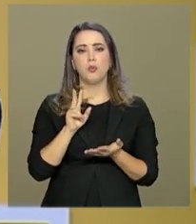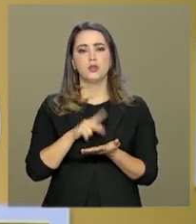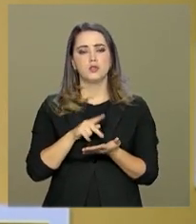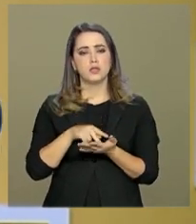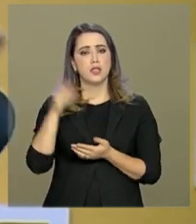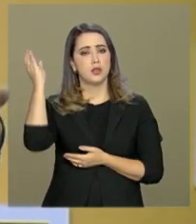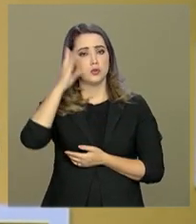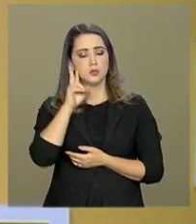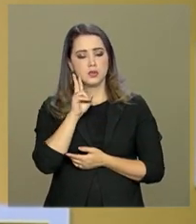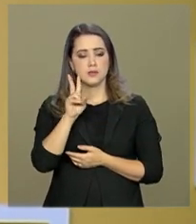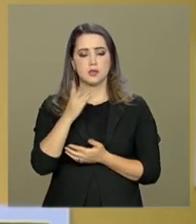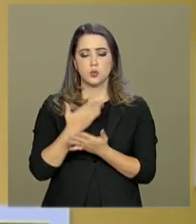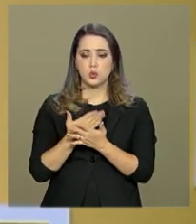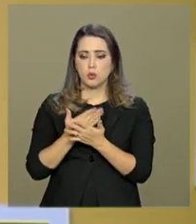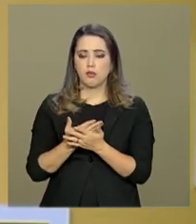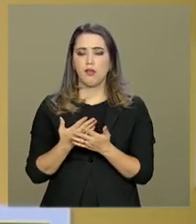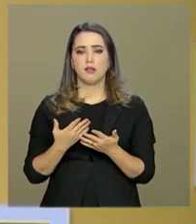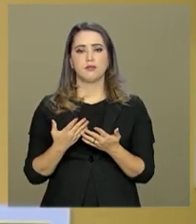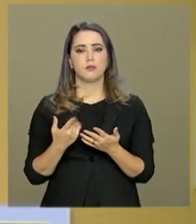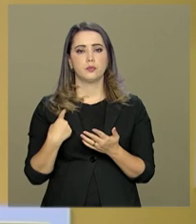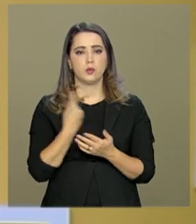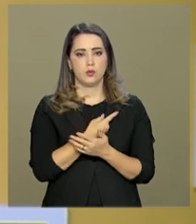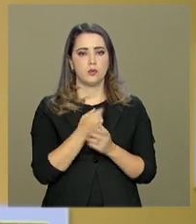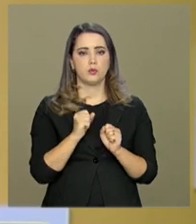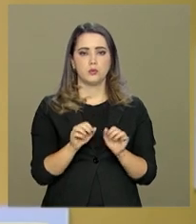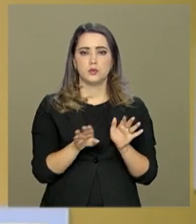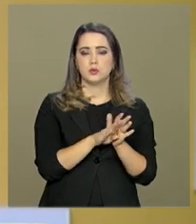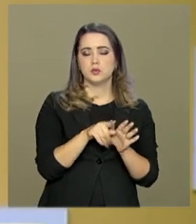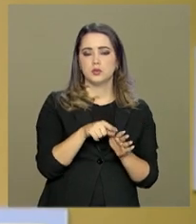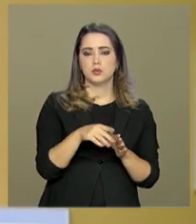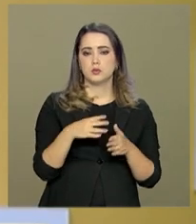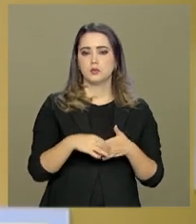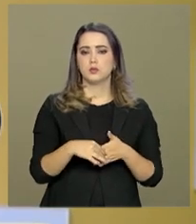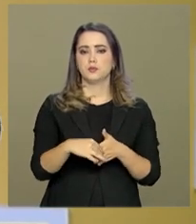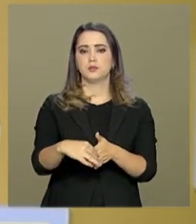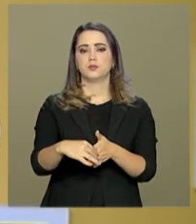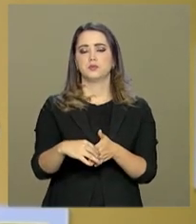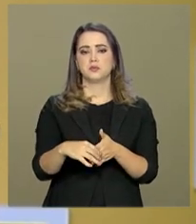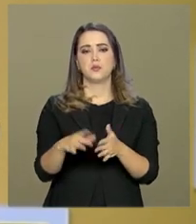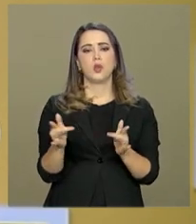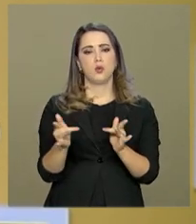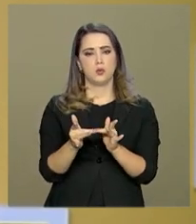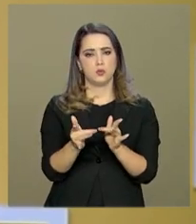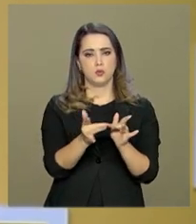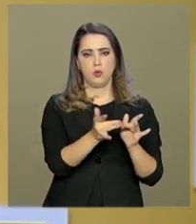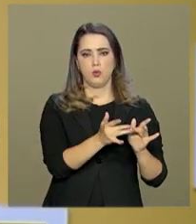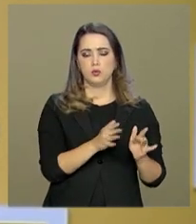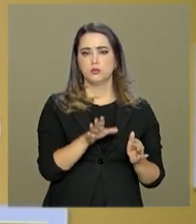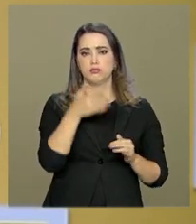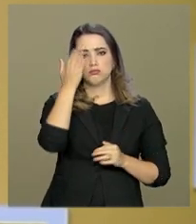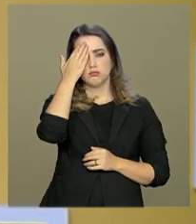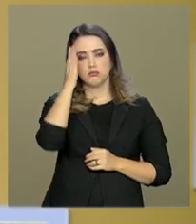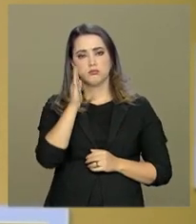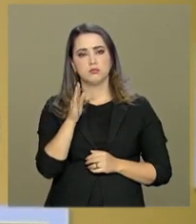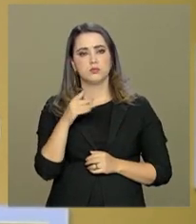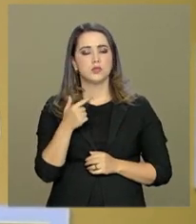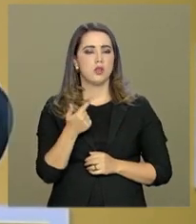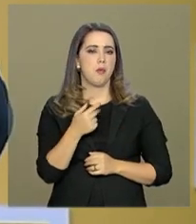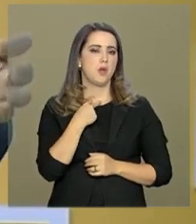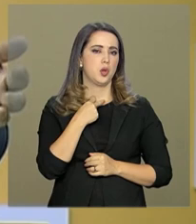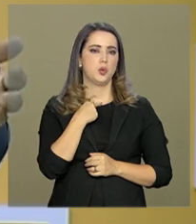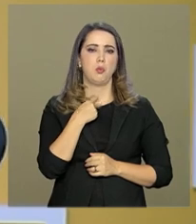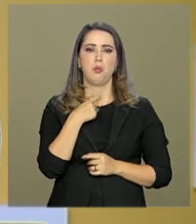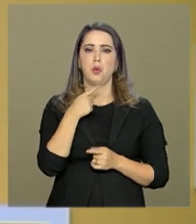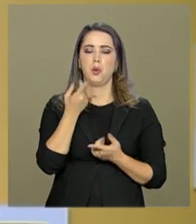do país onde nós poderemos poderiam chegar nos levou a ter consenso que saber que não adianta chorar